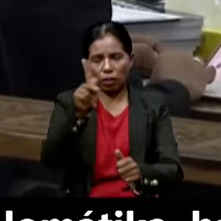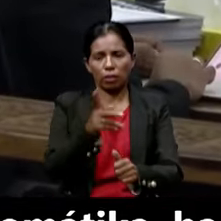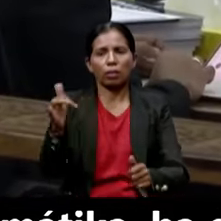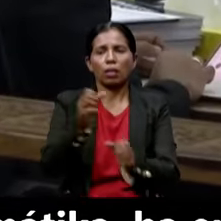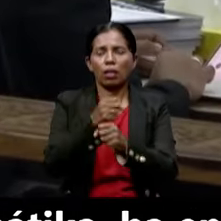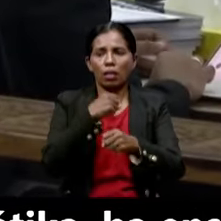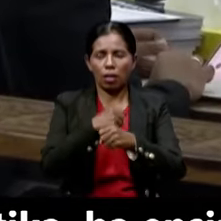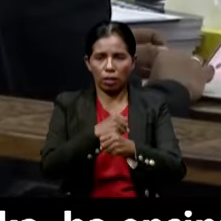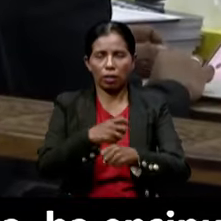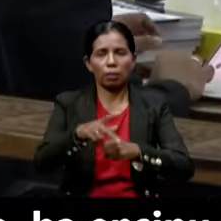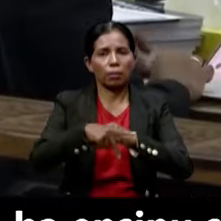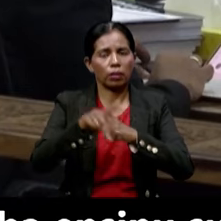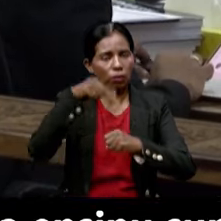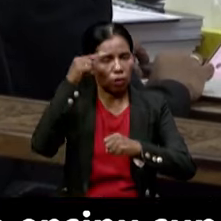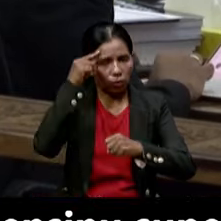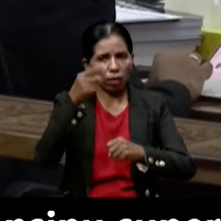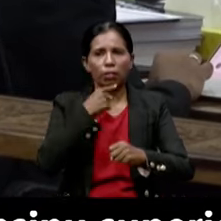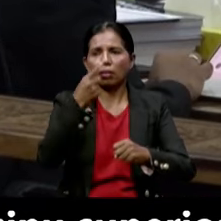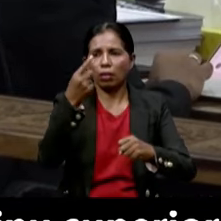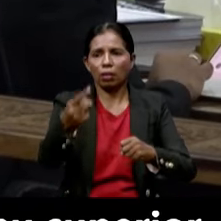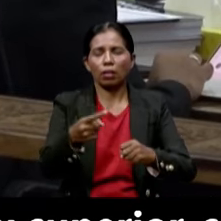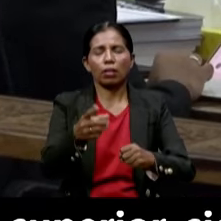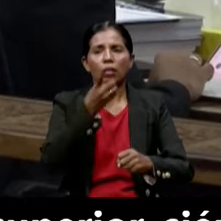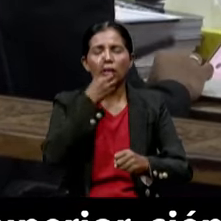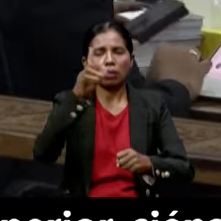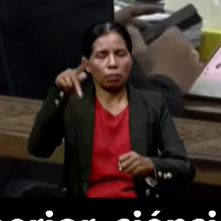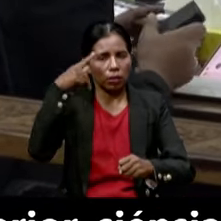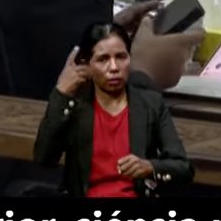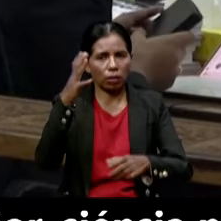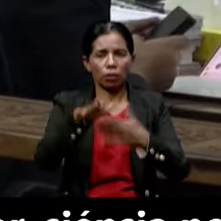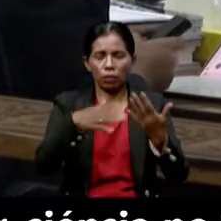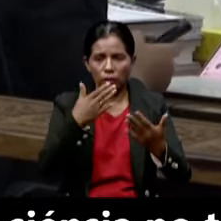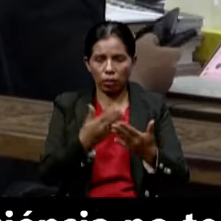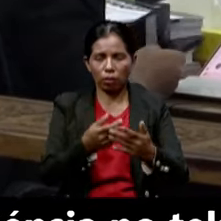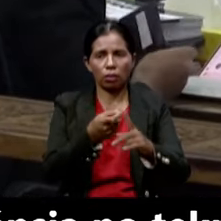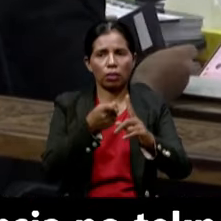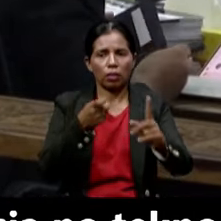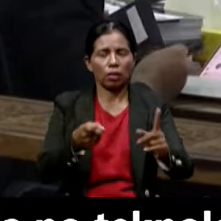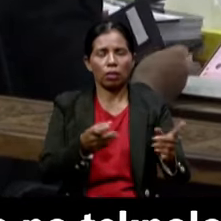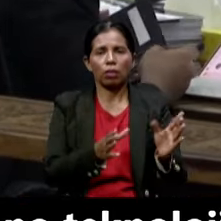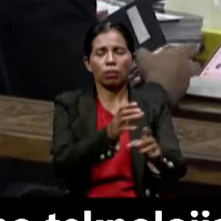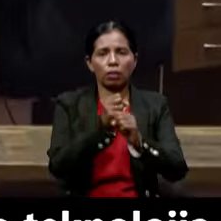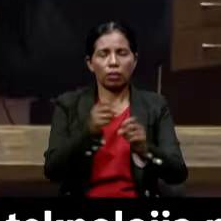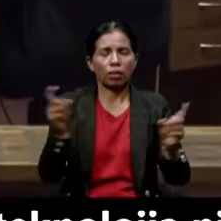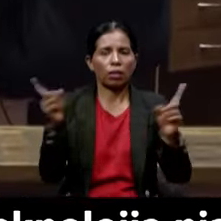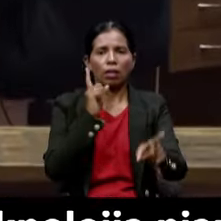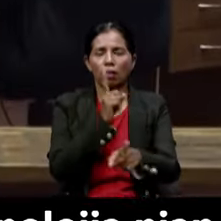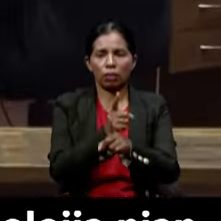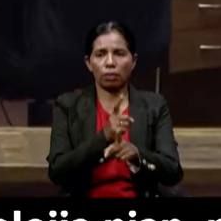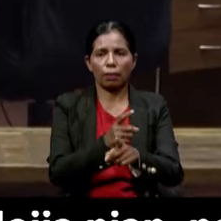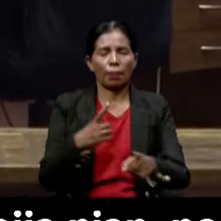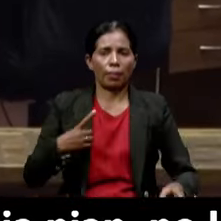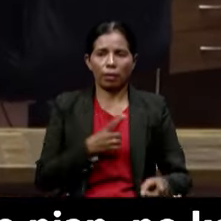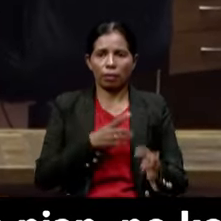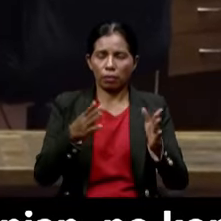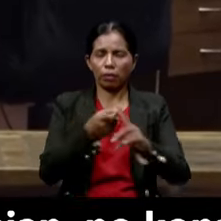halau, no ne bancada governo considera declaração política sira nebe bancada oposição levanta la los. Mas bem, deputado